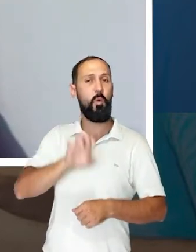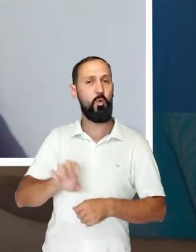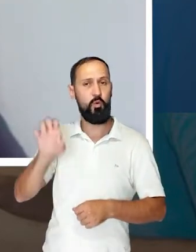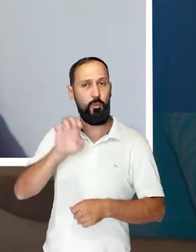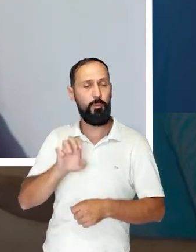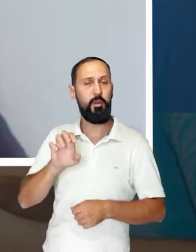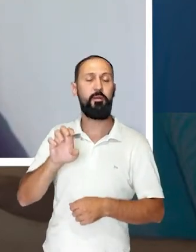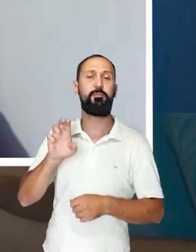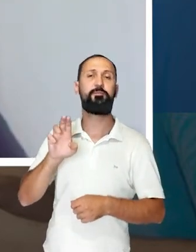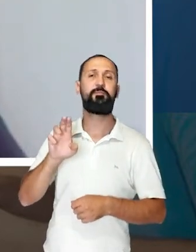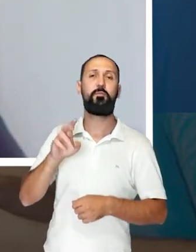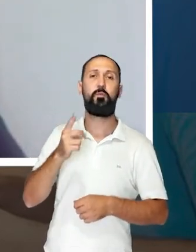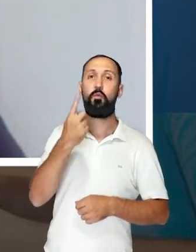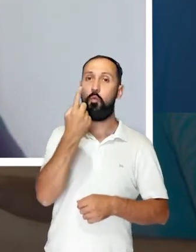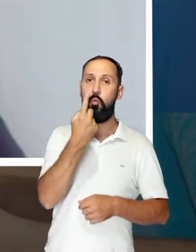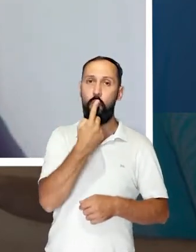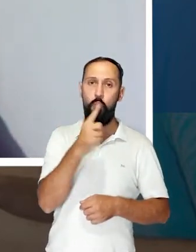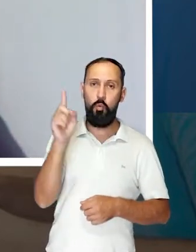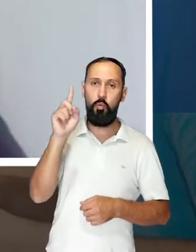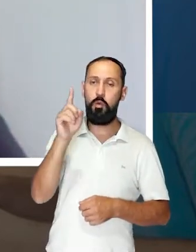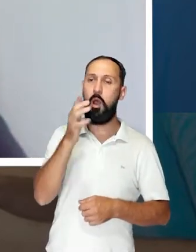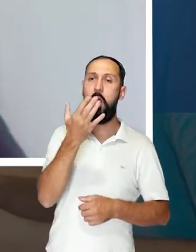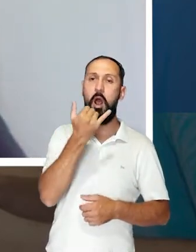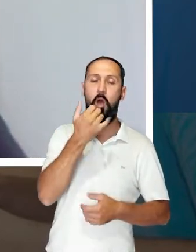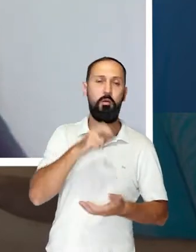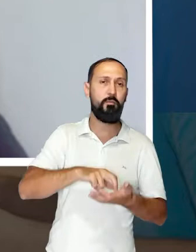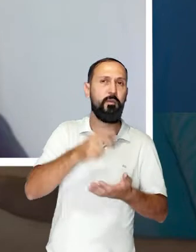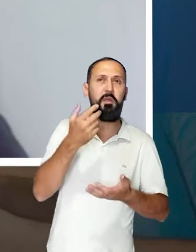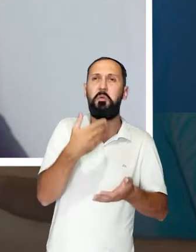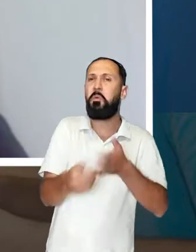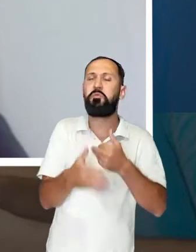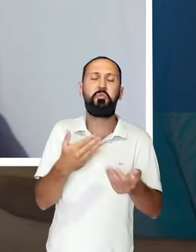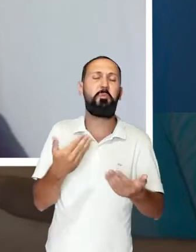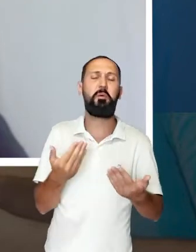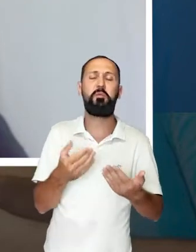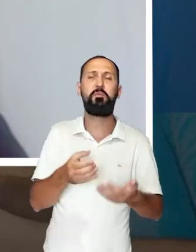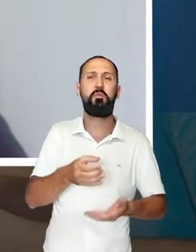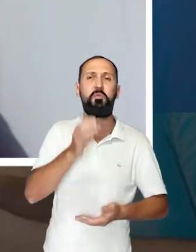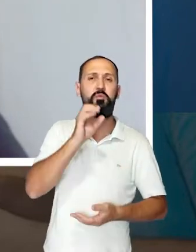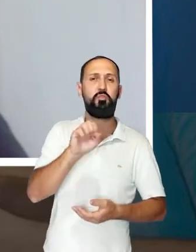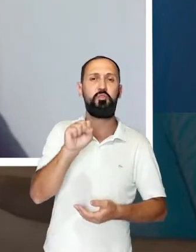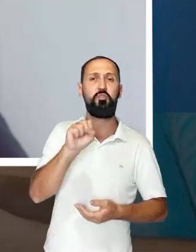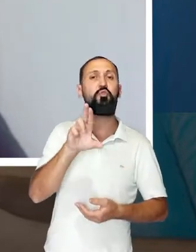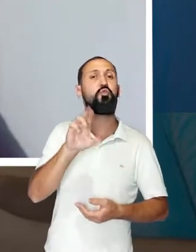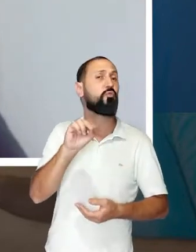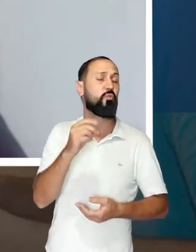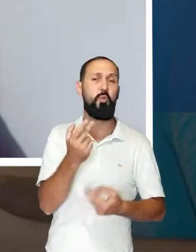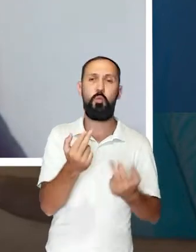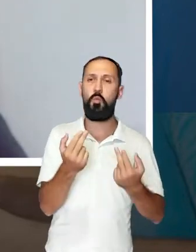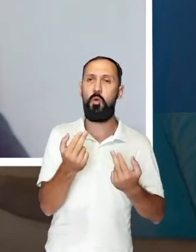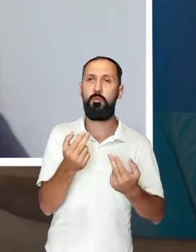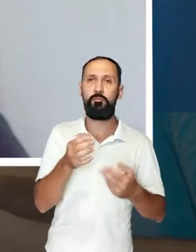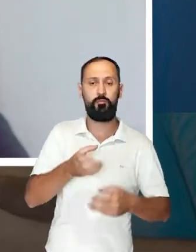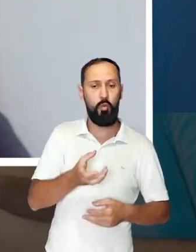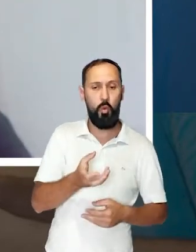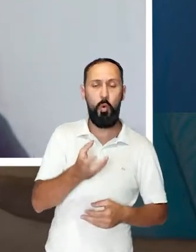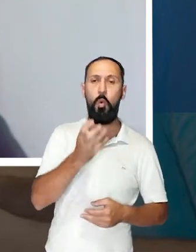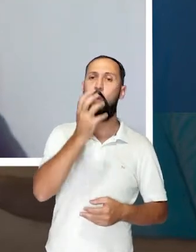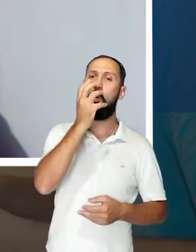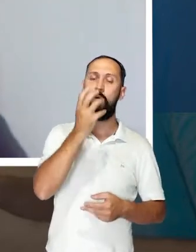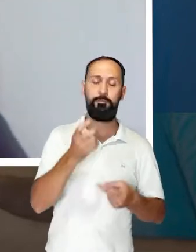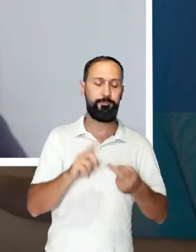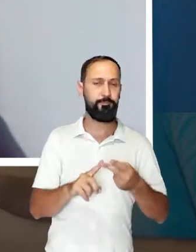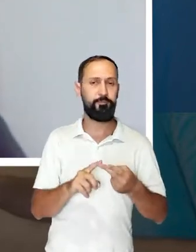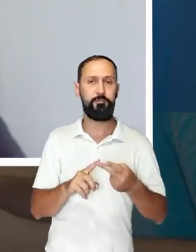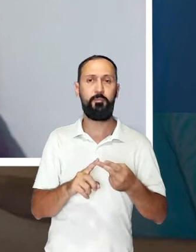como os europeus o fazem, tomando uma taça no almoço, assim como a gente toma um copo de suco, eles tomam uma